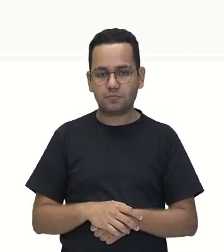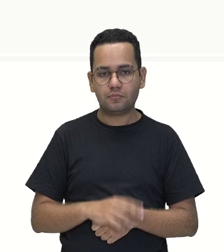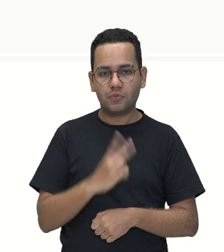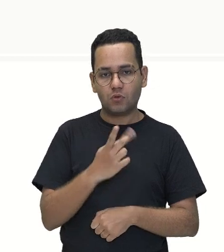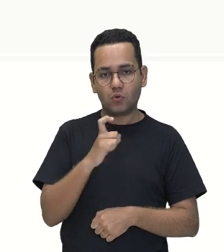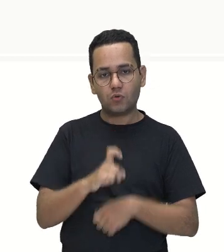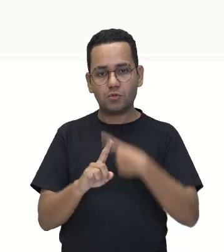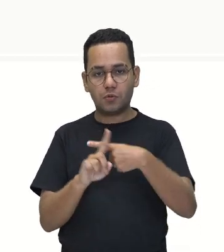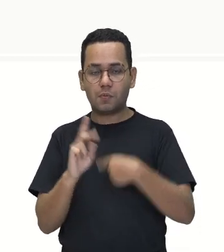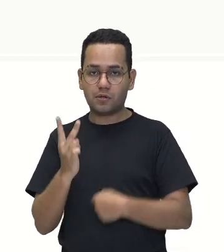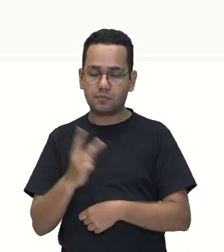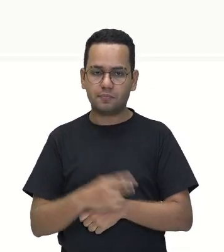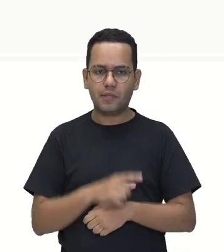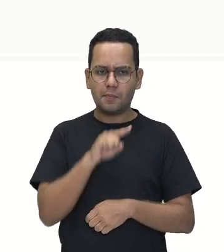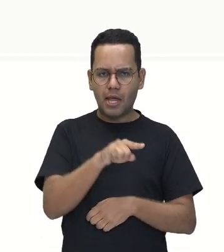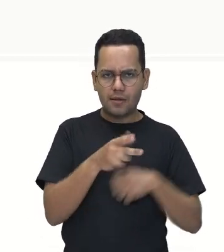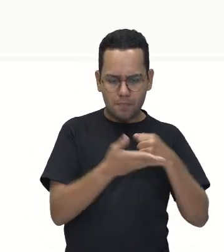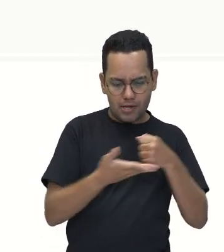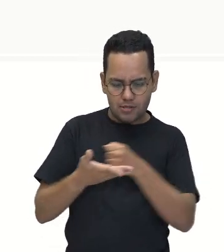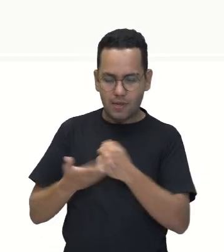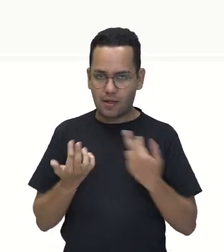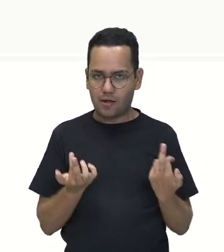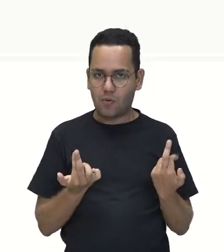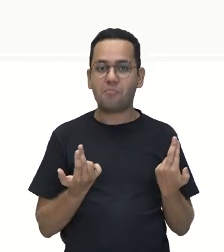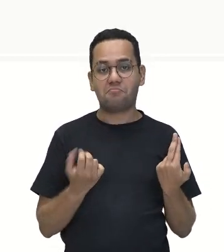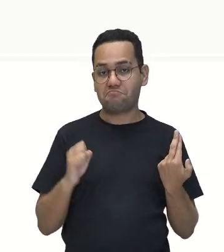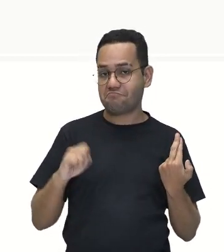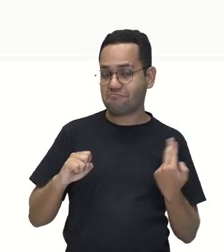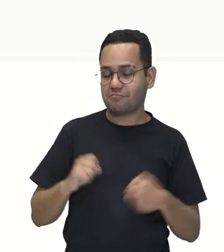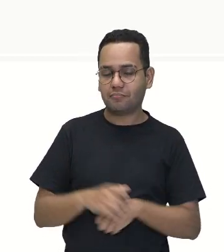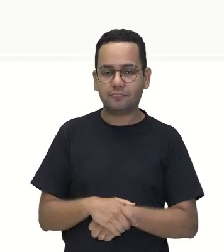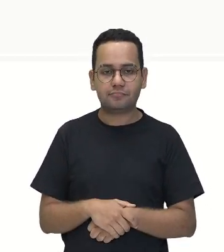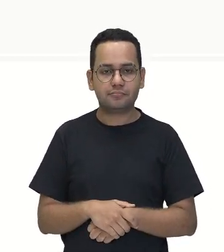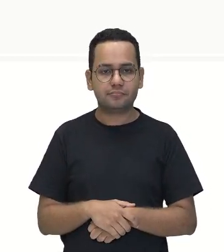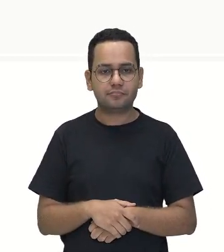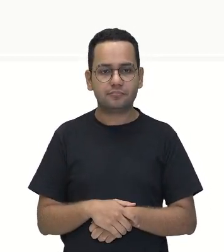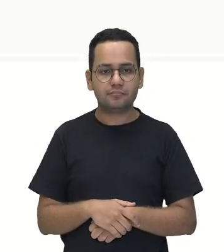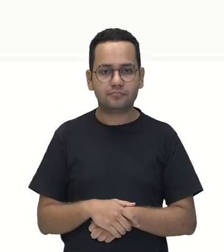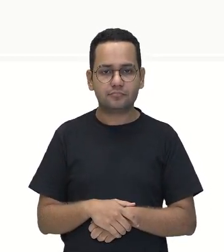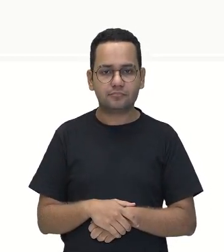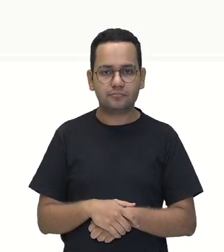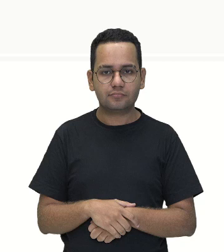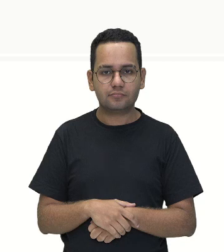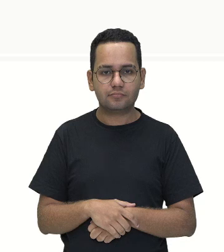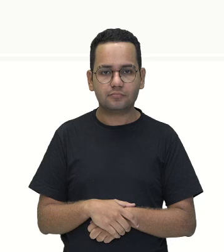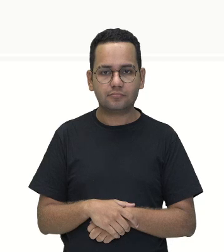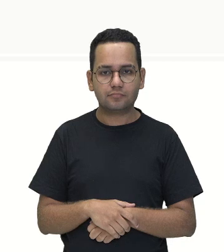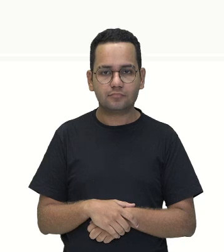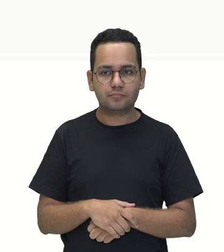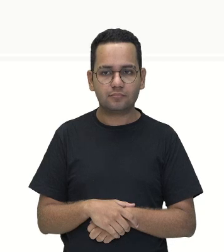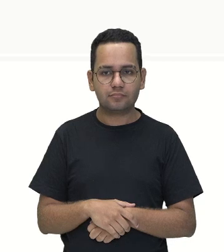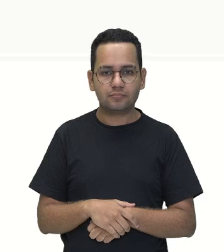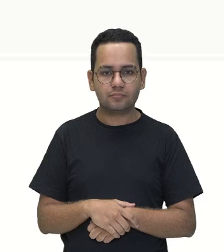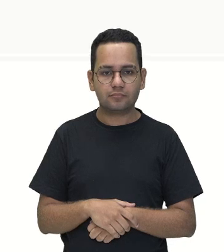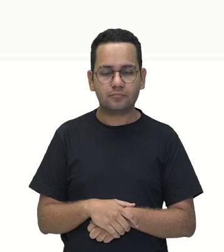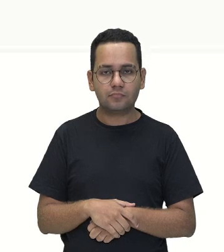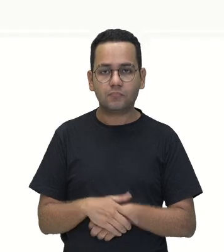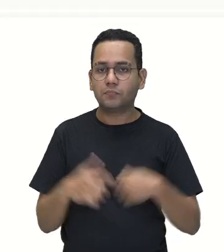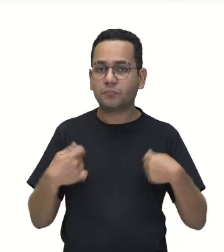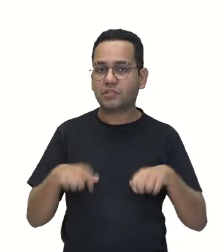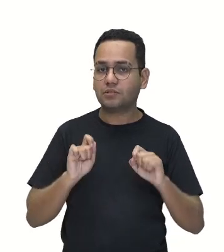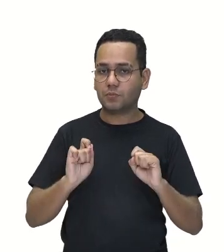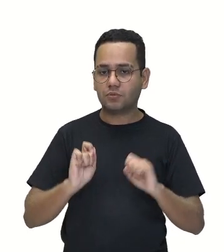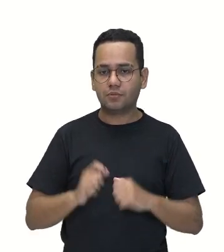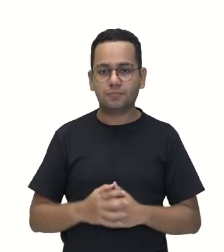iguais sim né Muito bem as bases agora são iguais né que que nós vamos